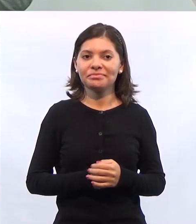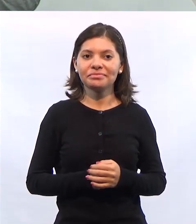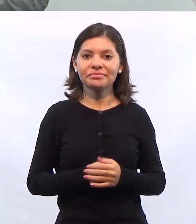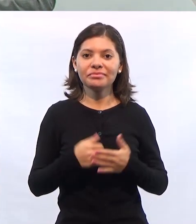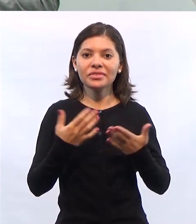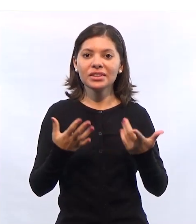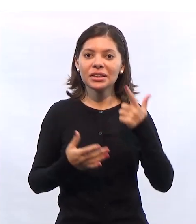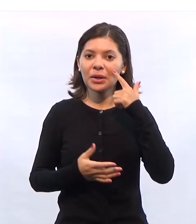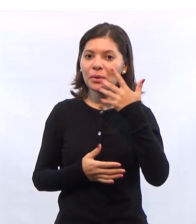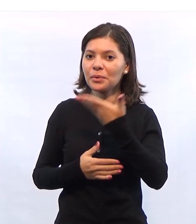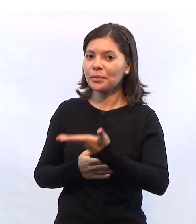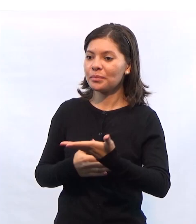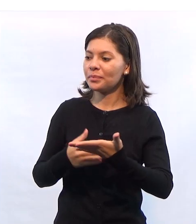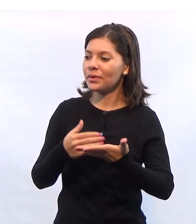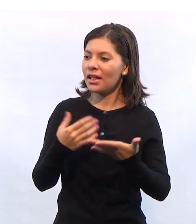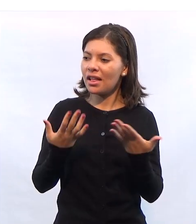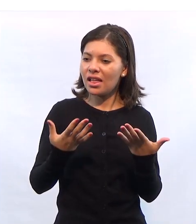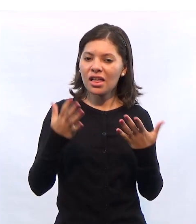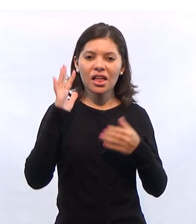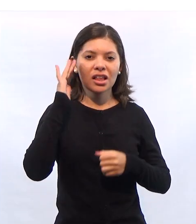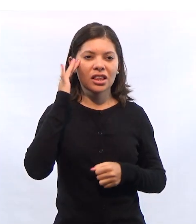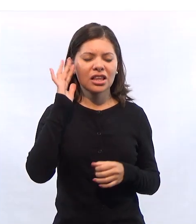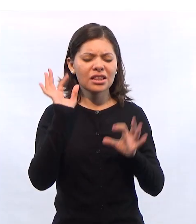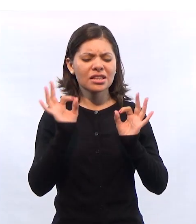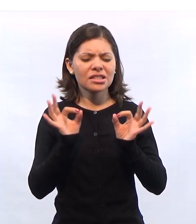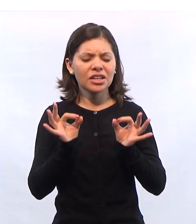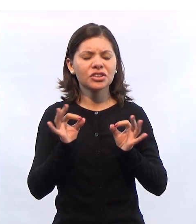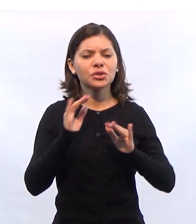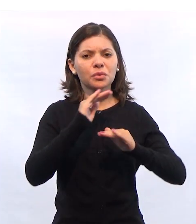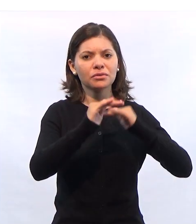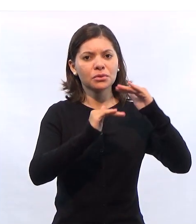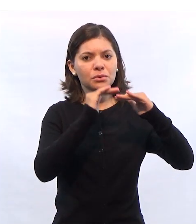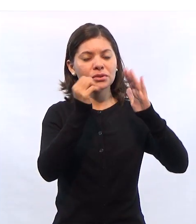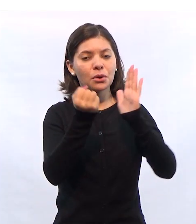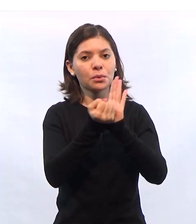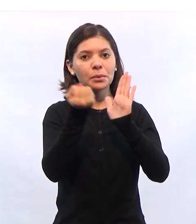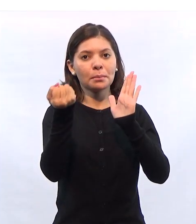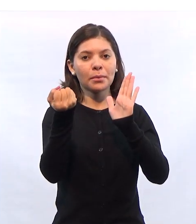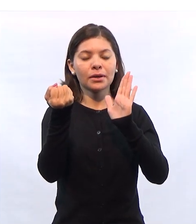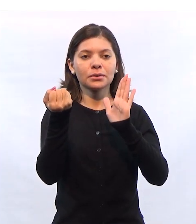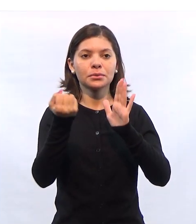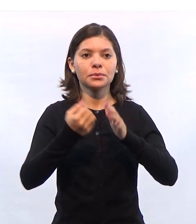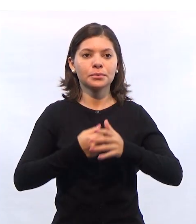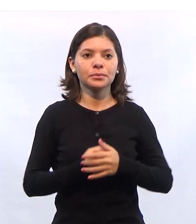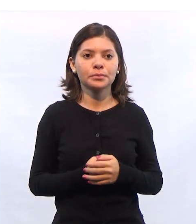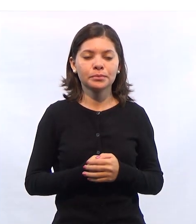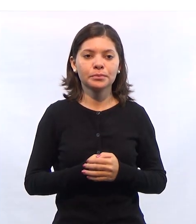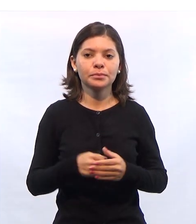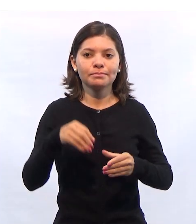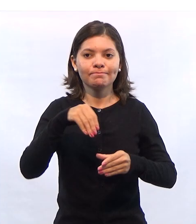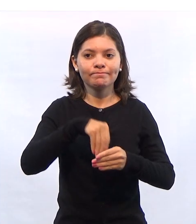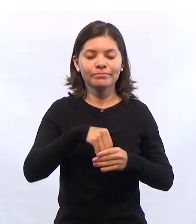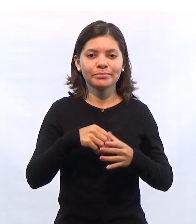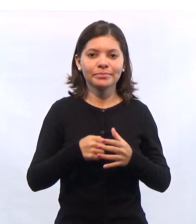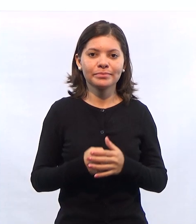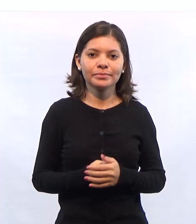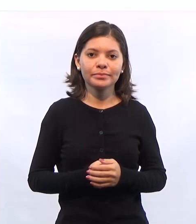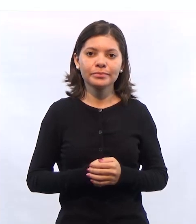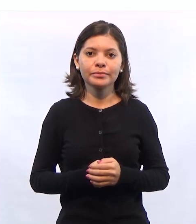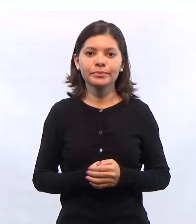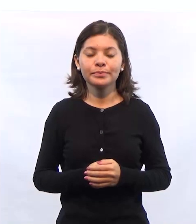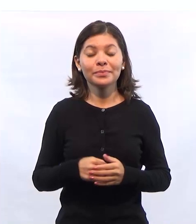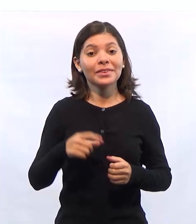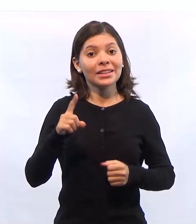não é verdade então vamos entender aí compreender a evolução dessa ciência e também os impactos tá nas